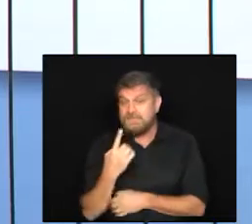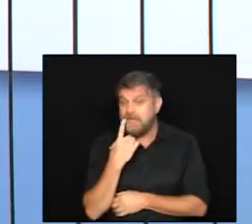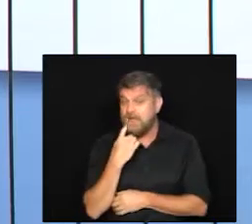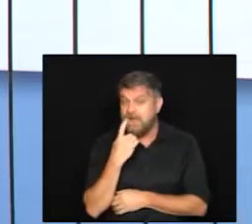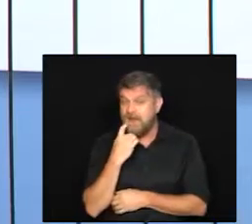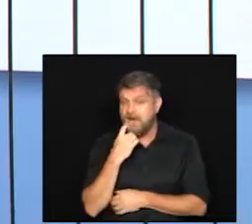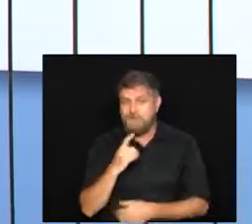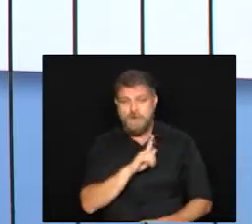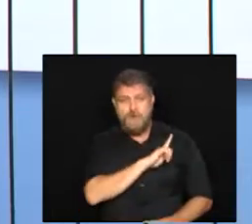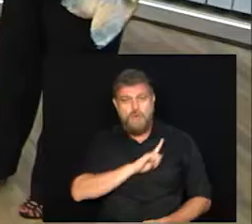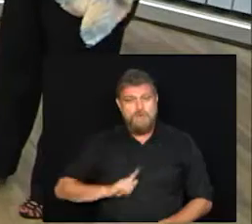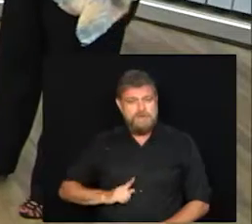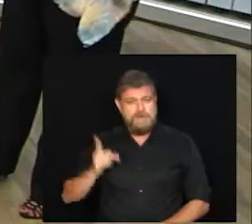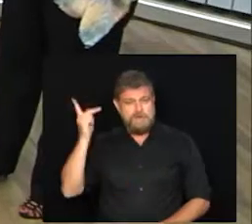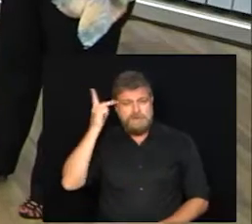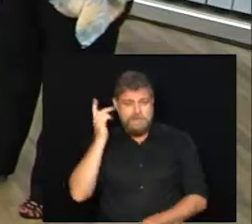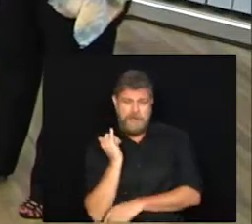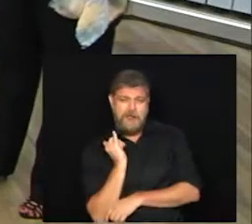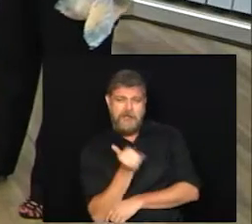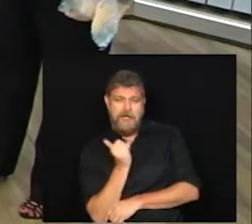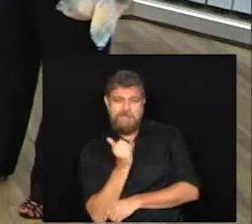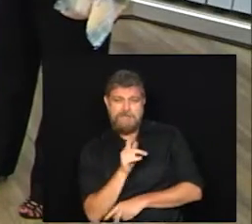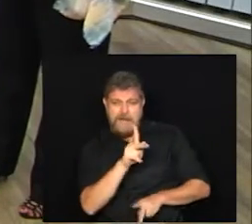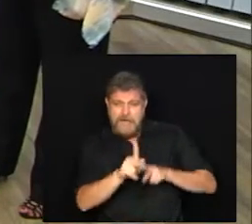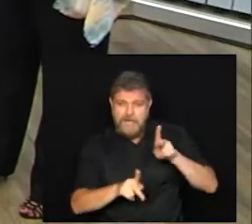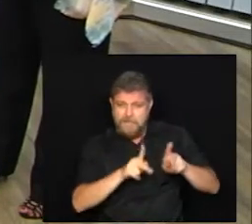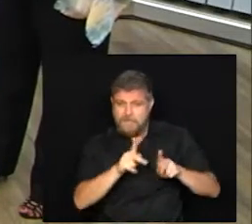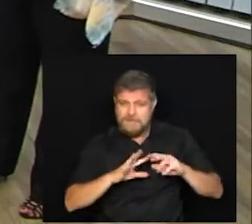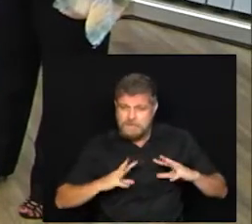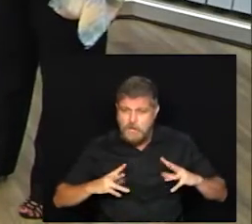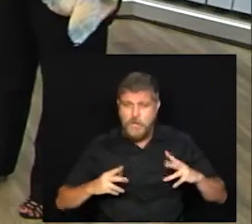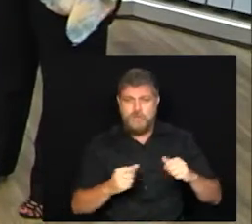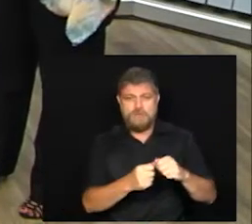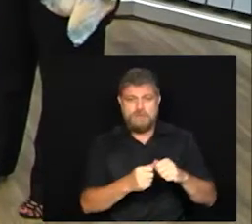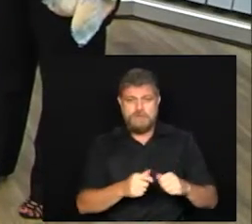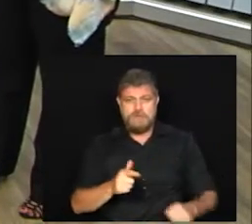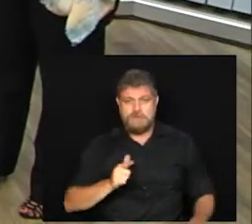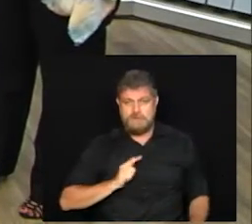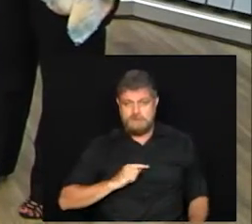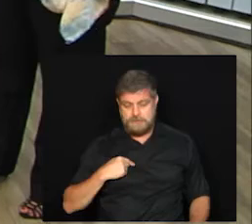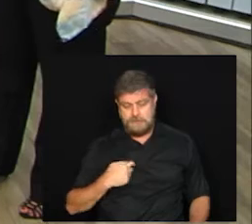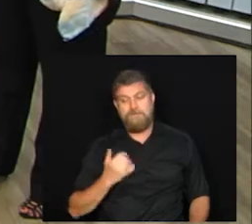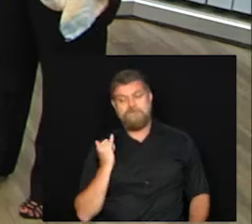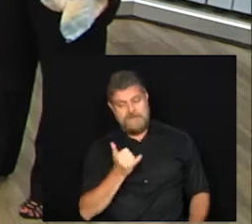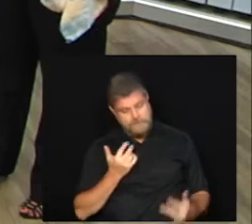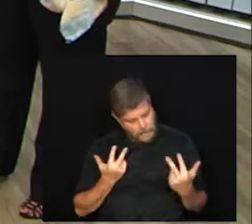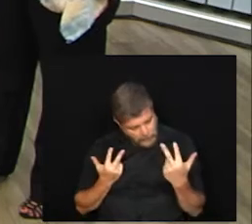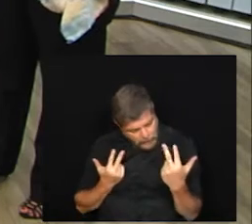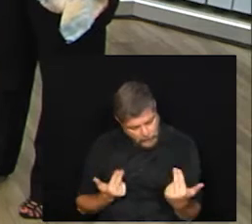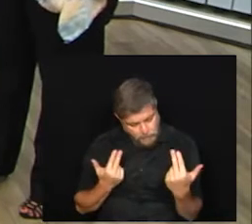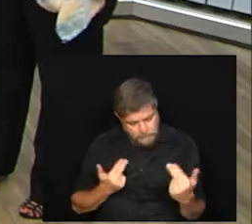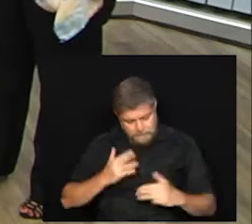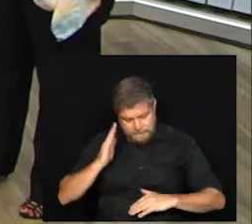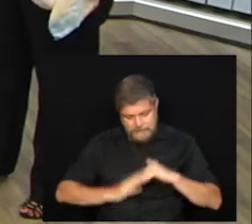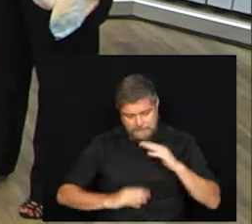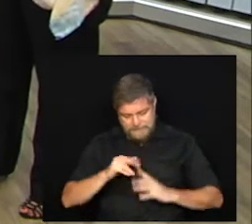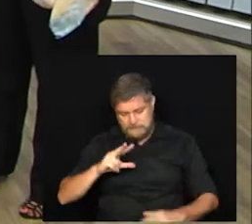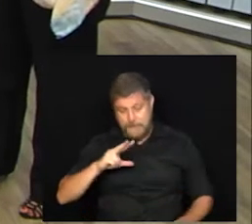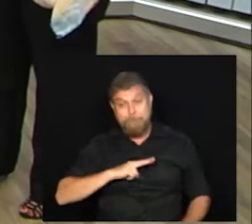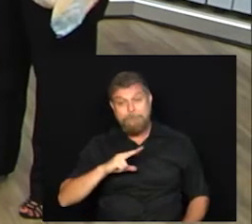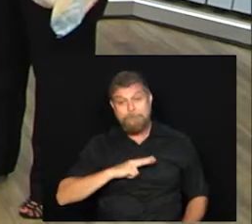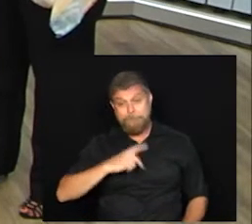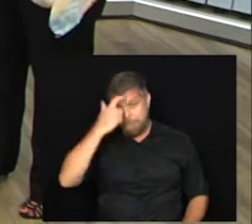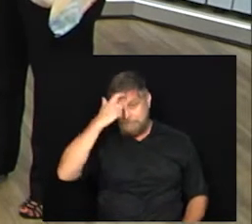o governo aí fala para toda a população intensificar o que nós estamos dizendo aqui, as ações pessoais